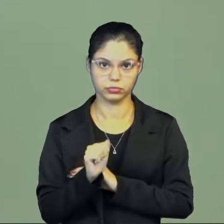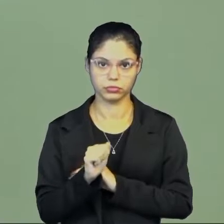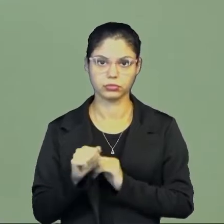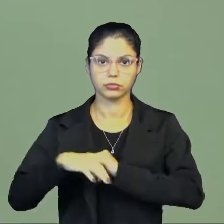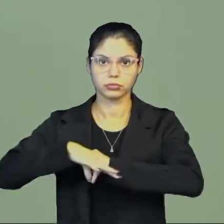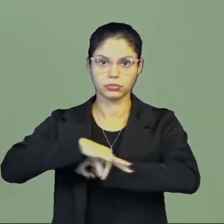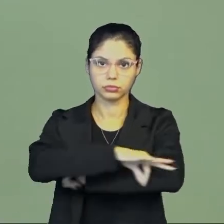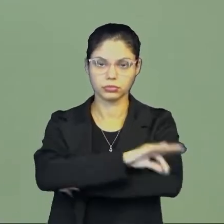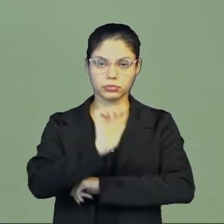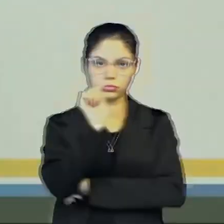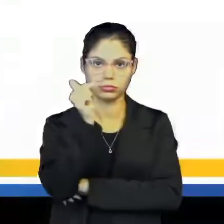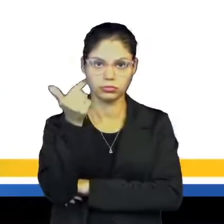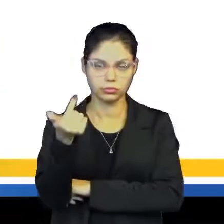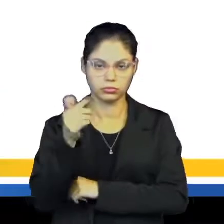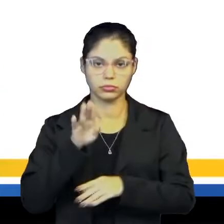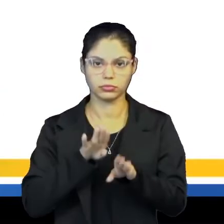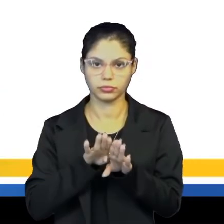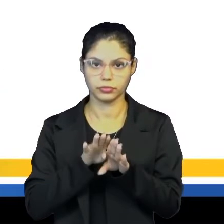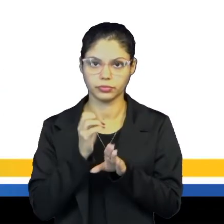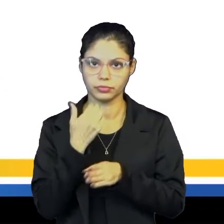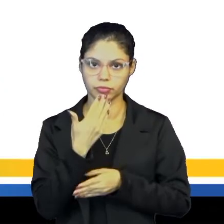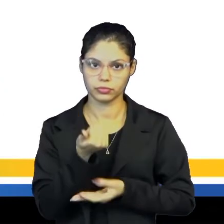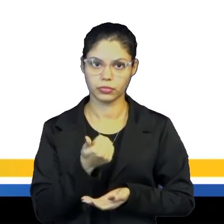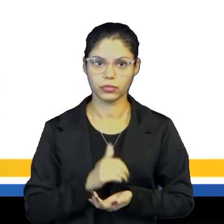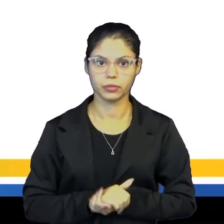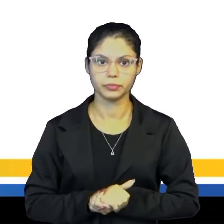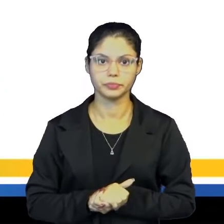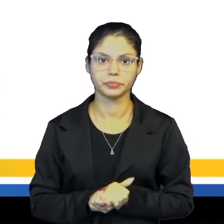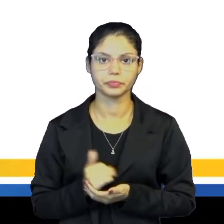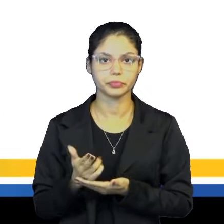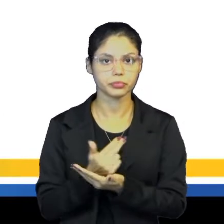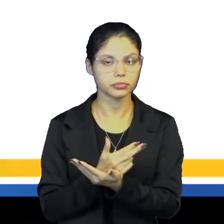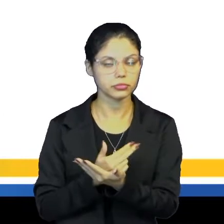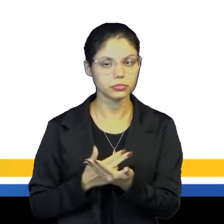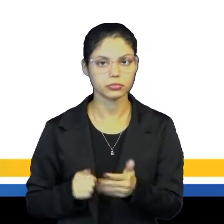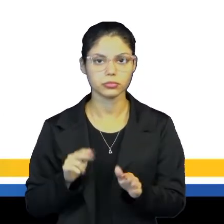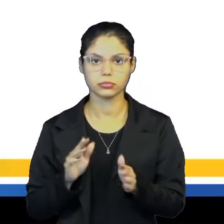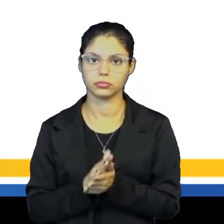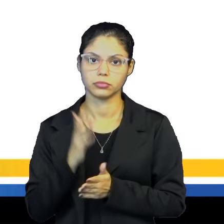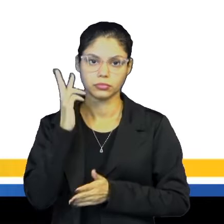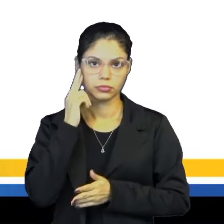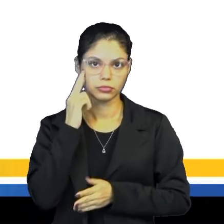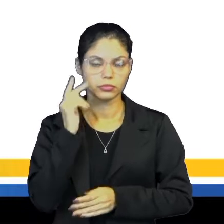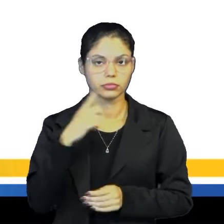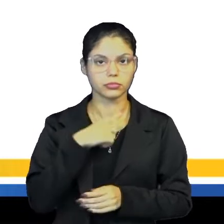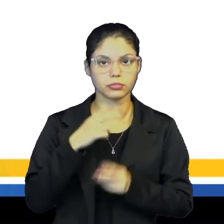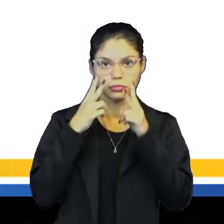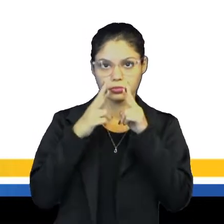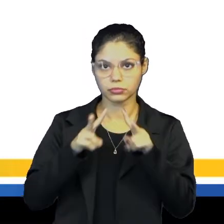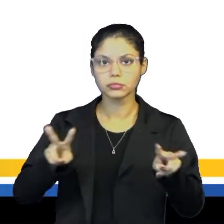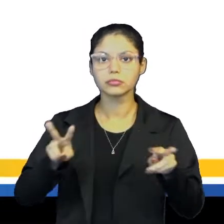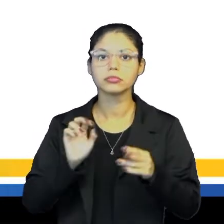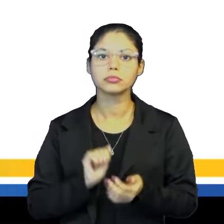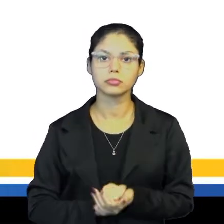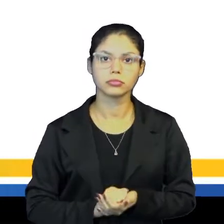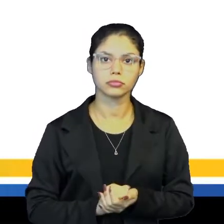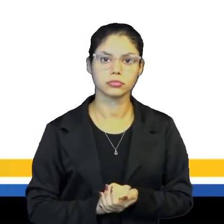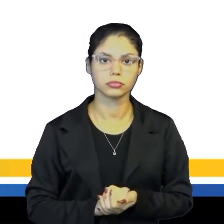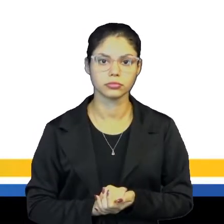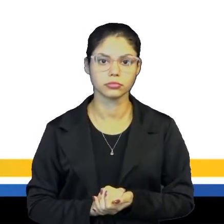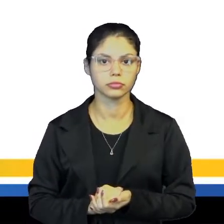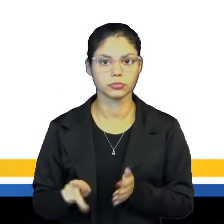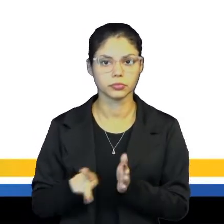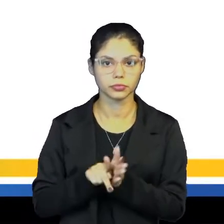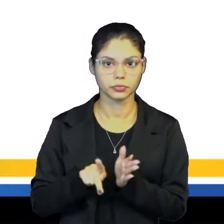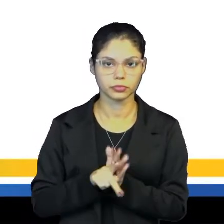né? Entre outros aí, beleza? As artes que normalmente lidam com a visão, como o